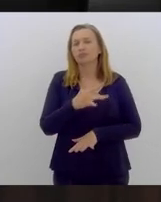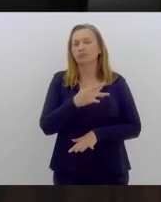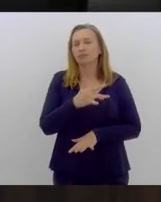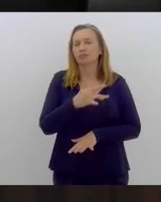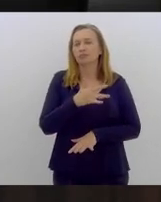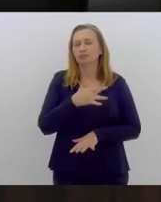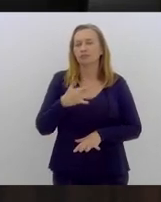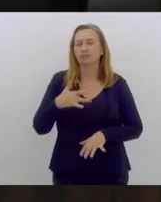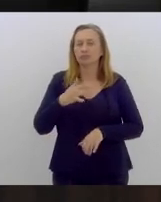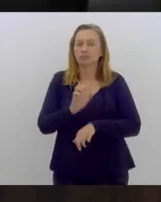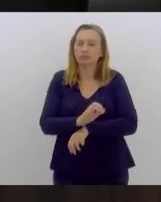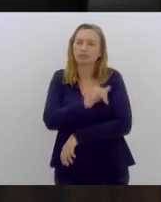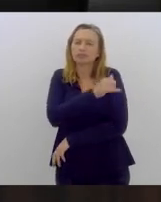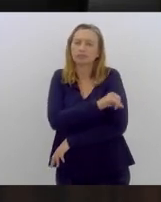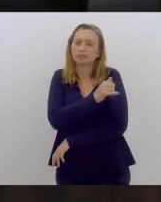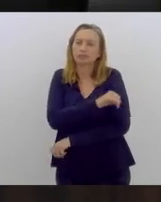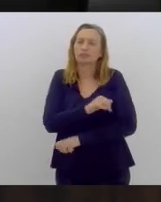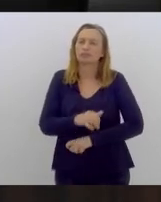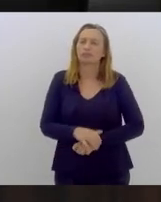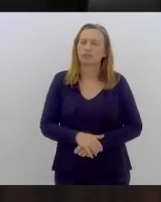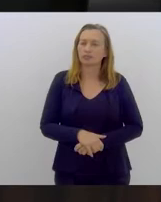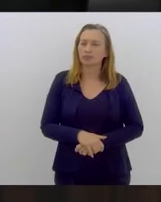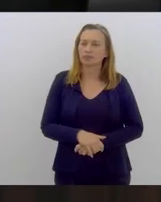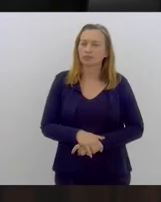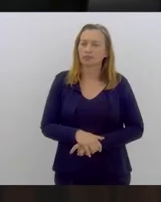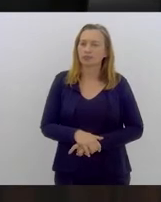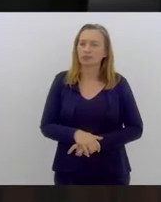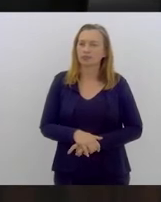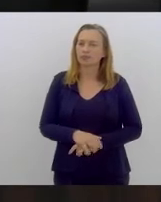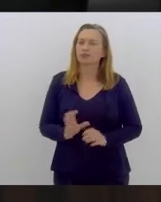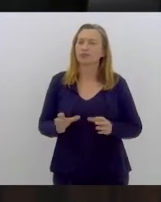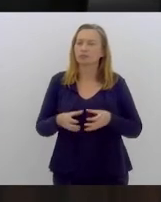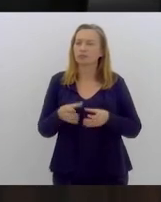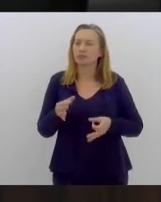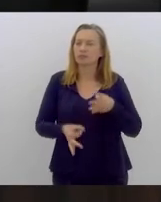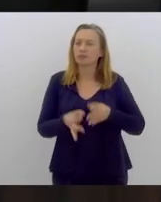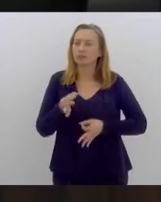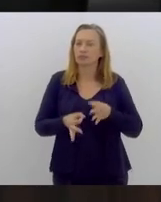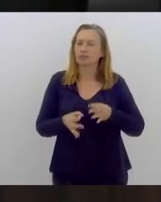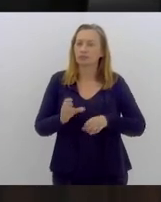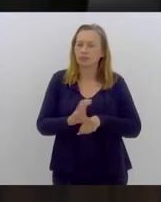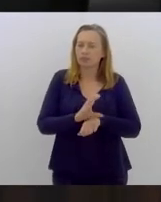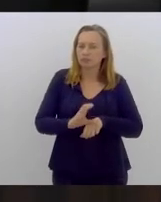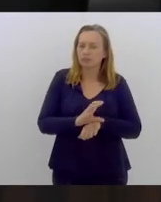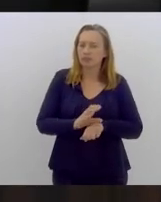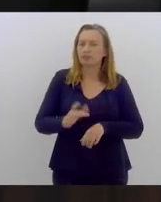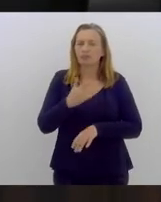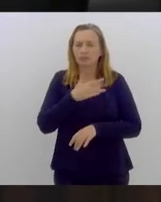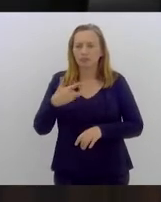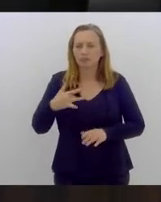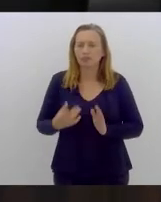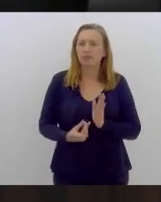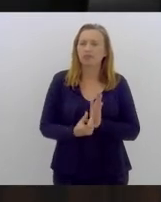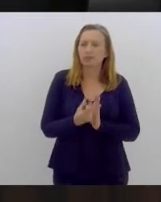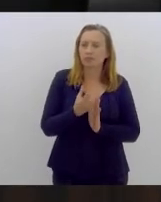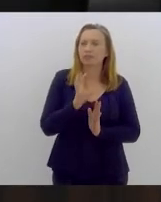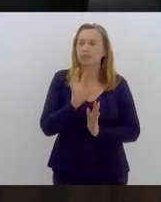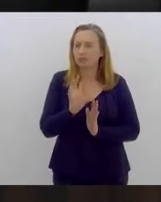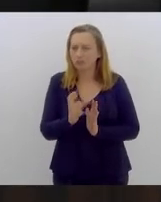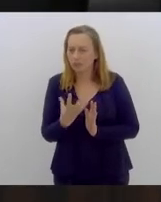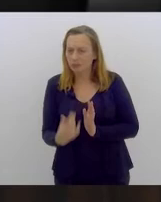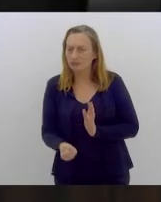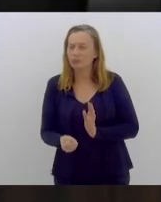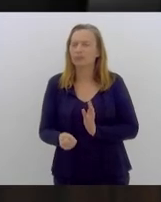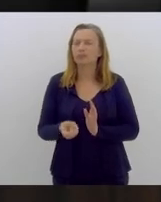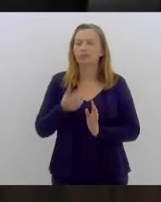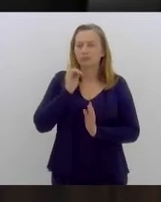Rio de Janeiro, na forma que especifica. Pareceres da Comissão de Constituição e Justiça pela condicionalidade. Saúde favorável, de orçamento favorável.